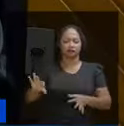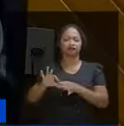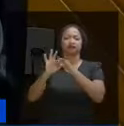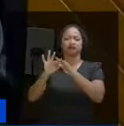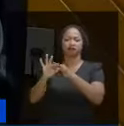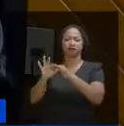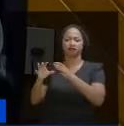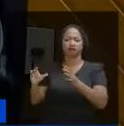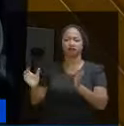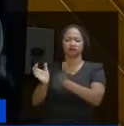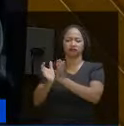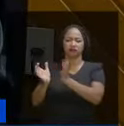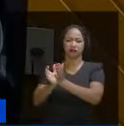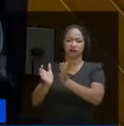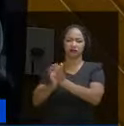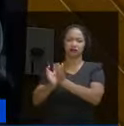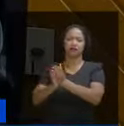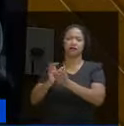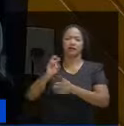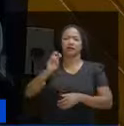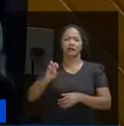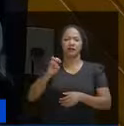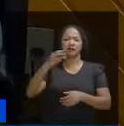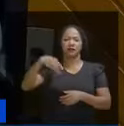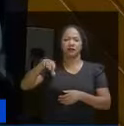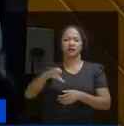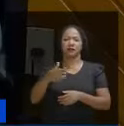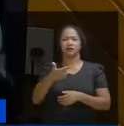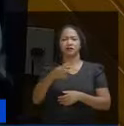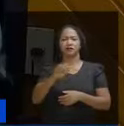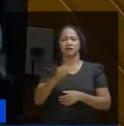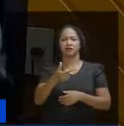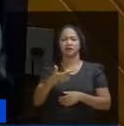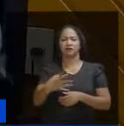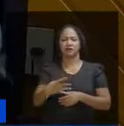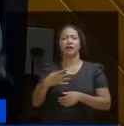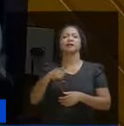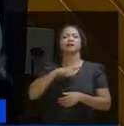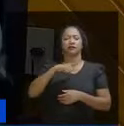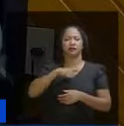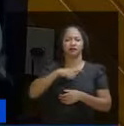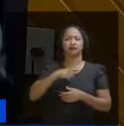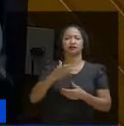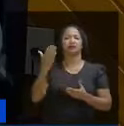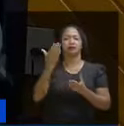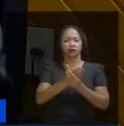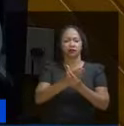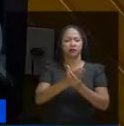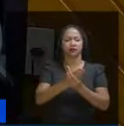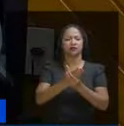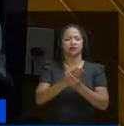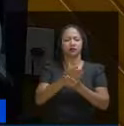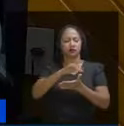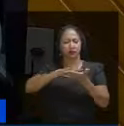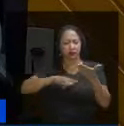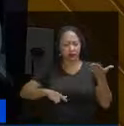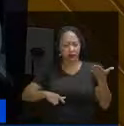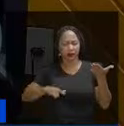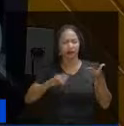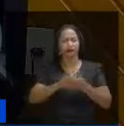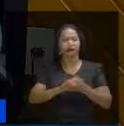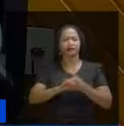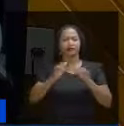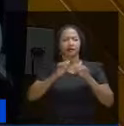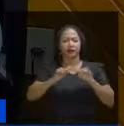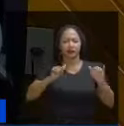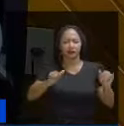a partir de 5 de março de 2024, a recorrente trouxe aos autos os seguintes documentos: declaração